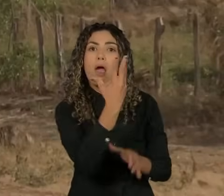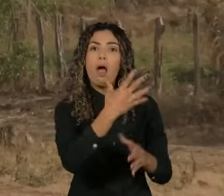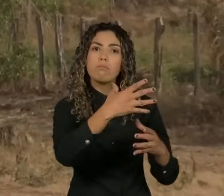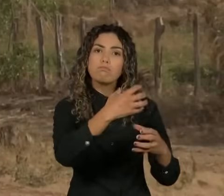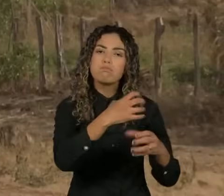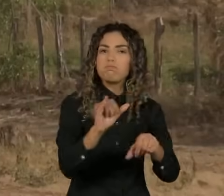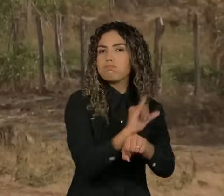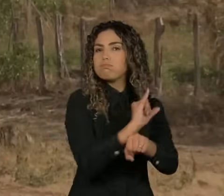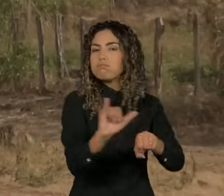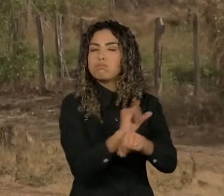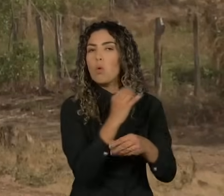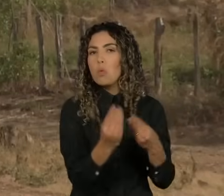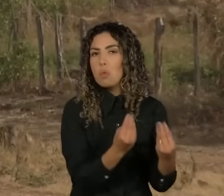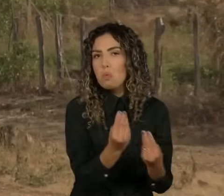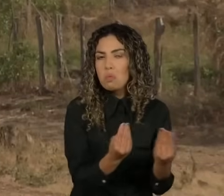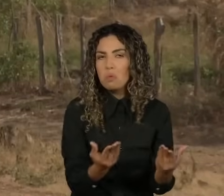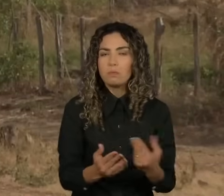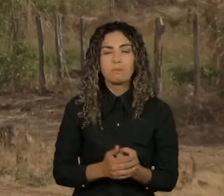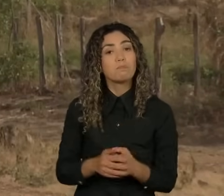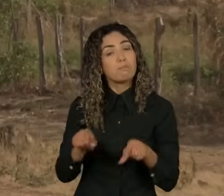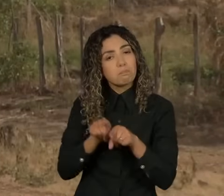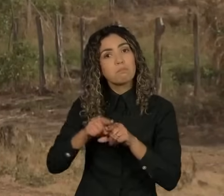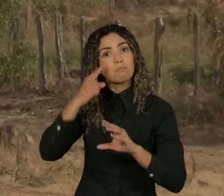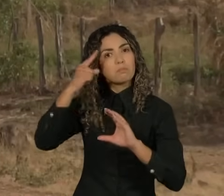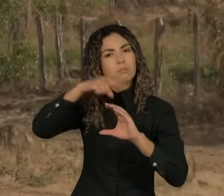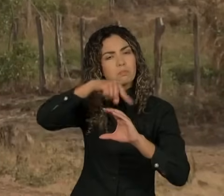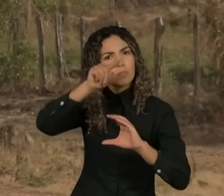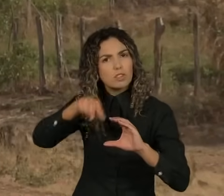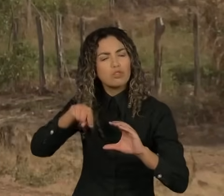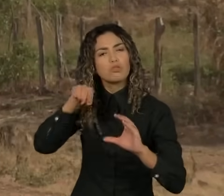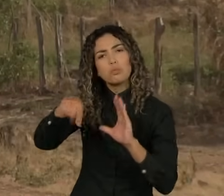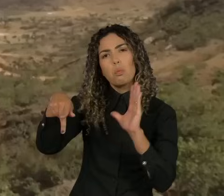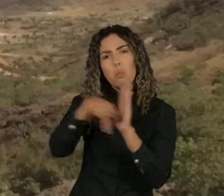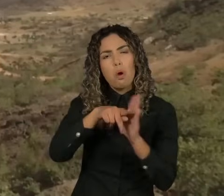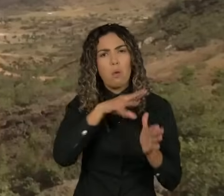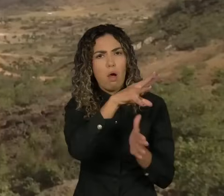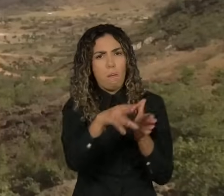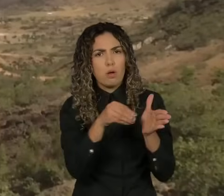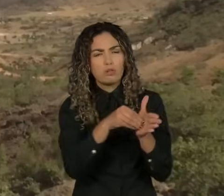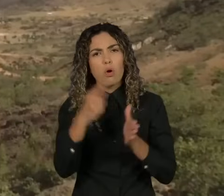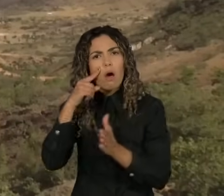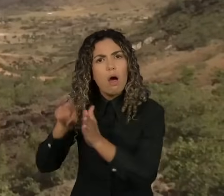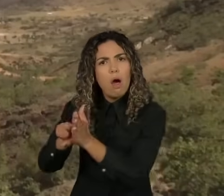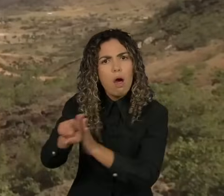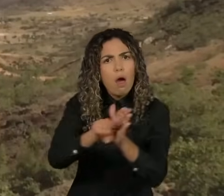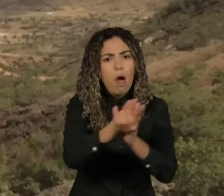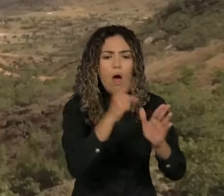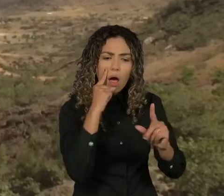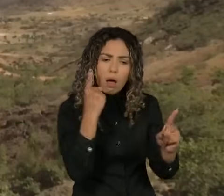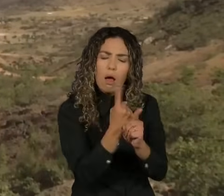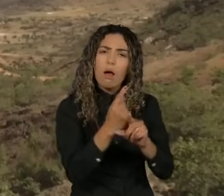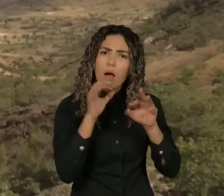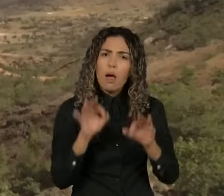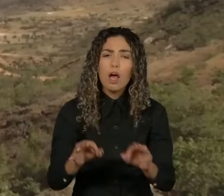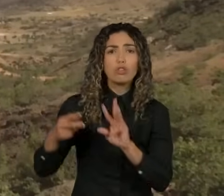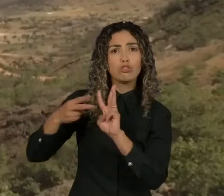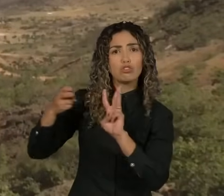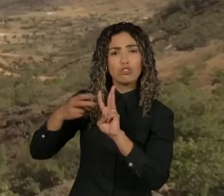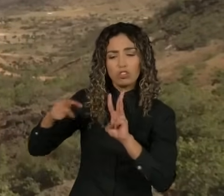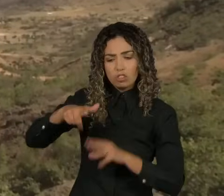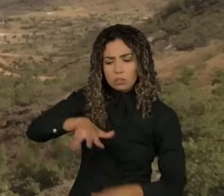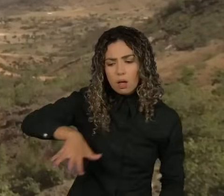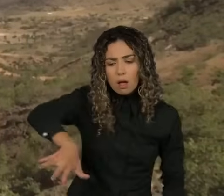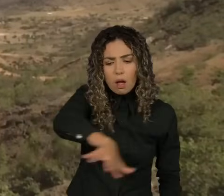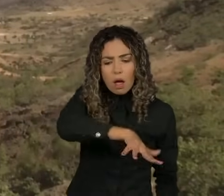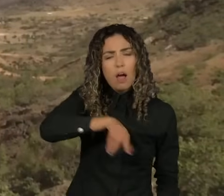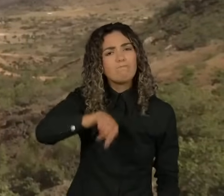Estudo inédito feito por cientistas de países da Bacia Amazônica mostra que as terras indígenas são essenciais não só